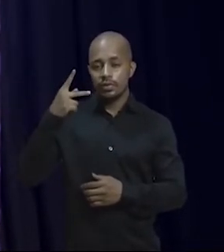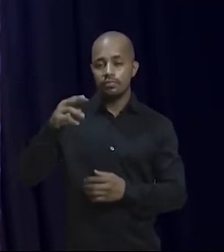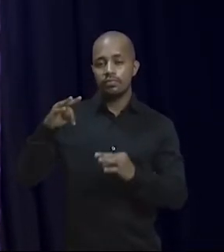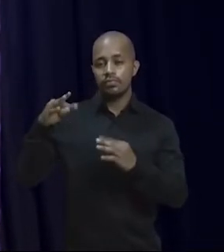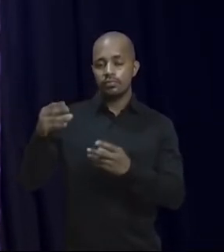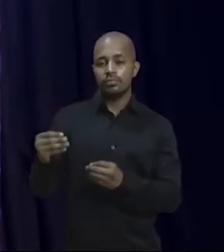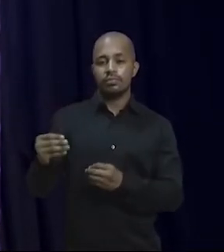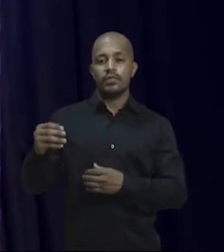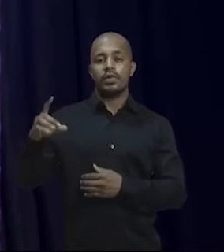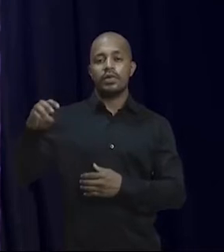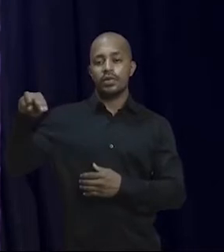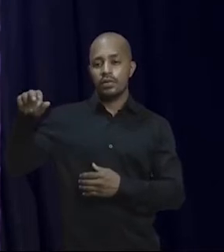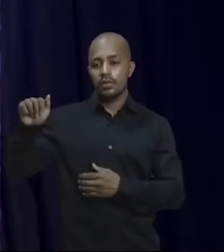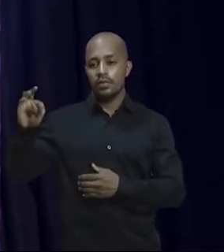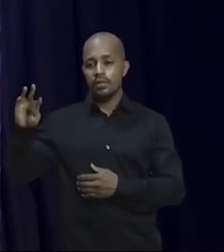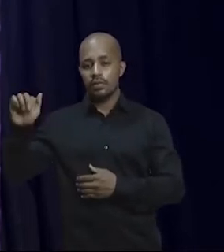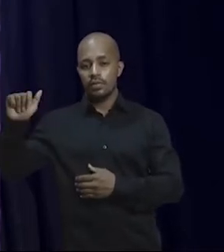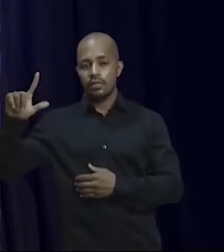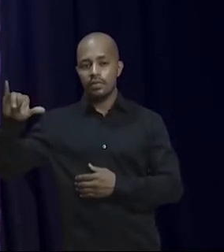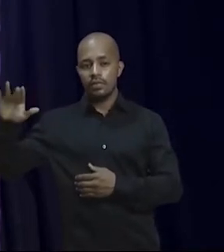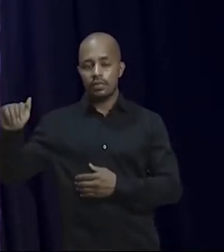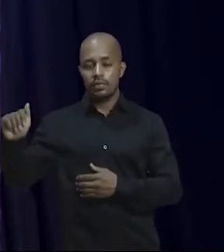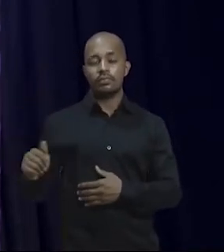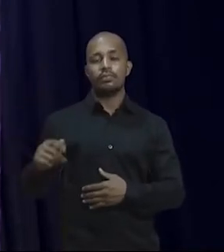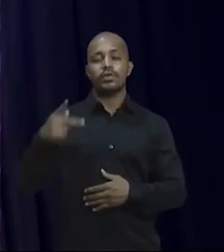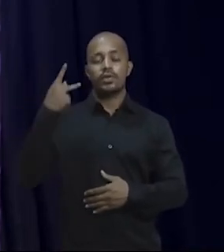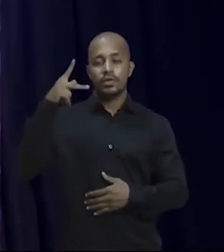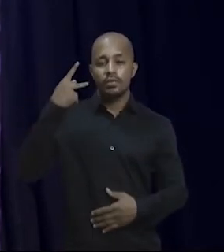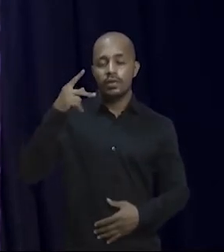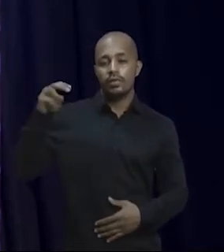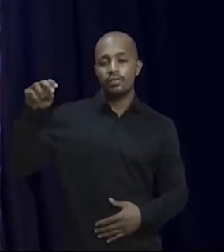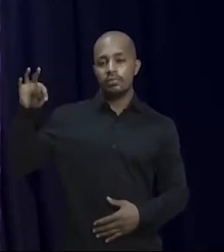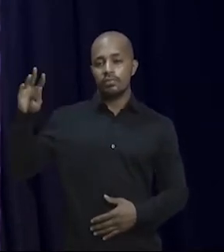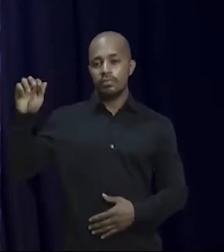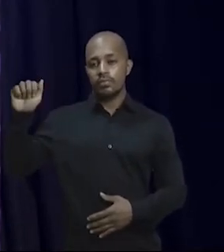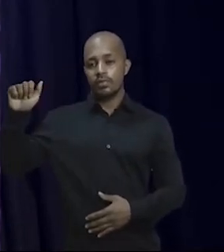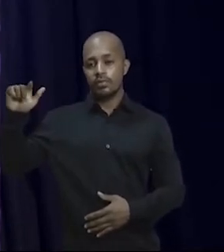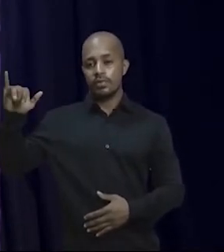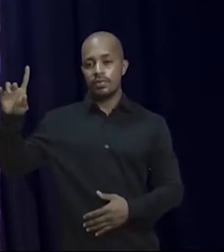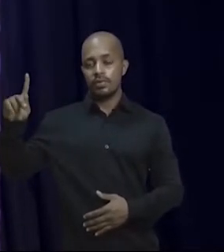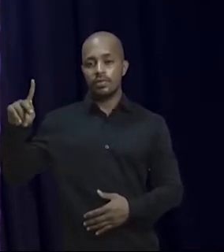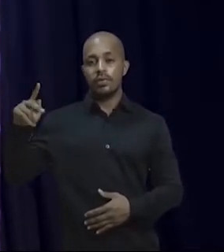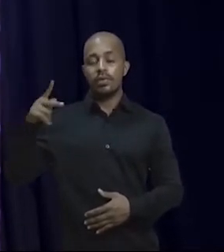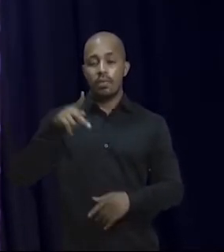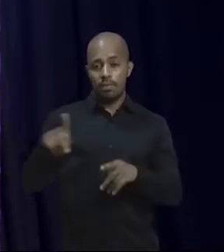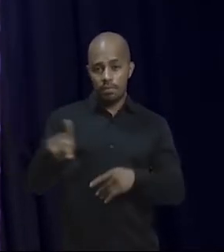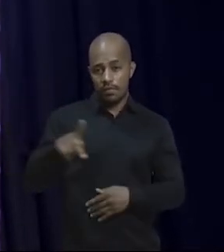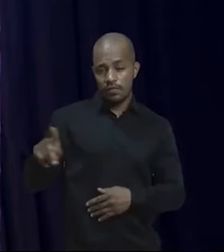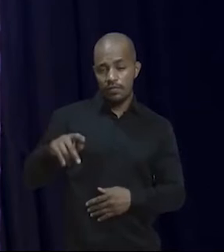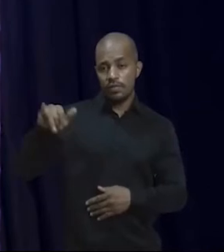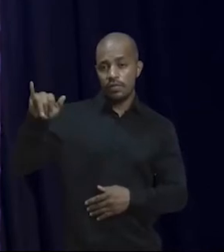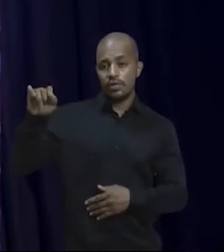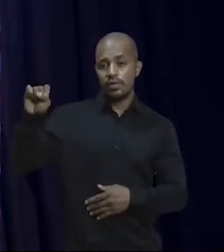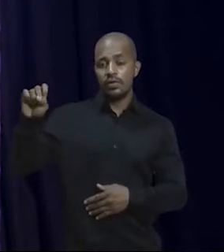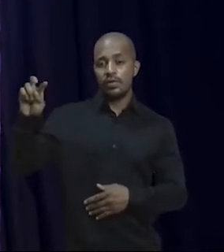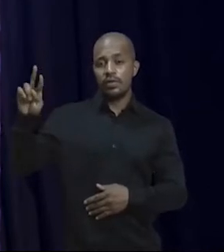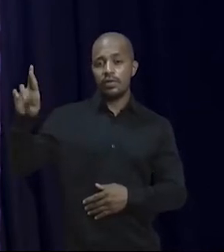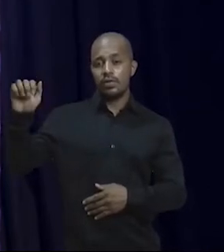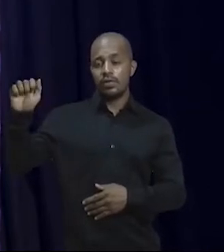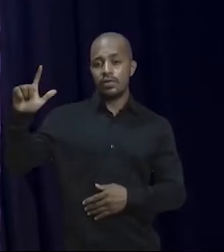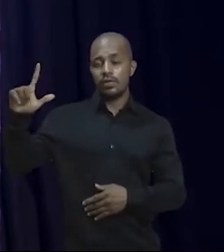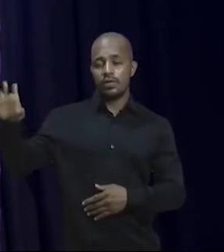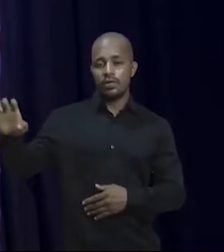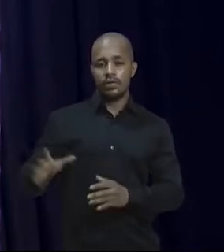deputada Natália, deputada Talíria, deputado professor Israel, meu fraterno